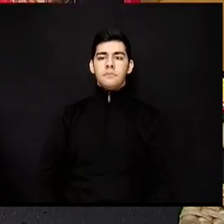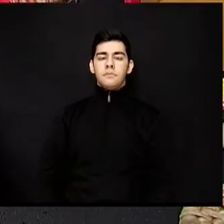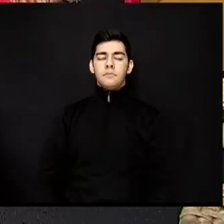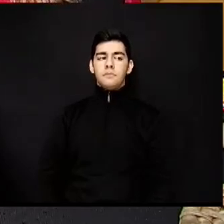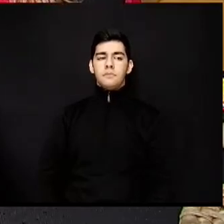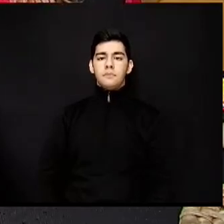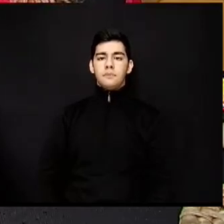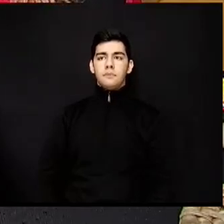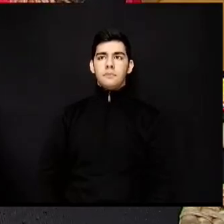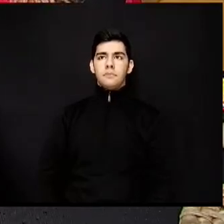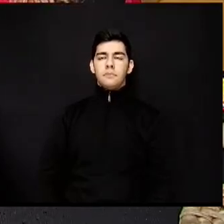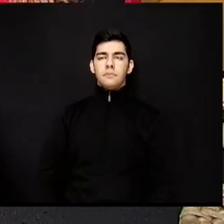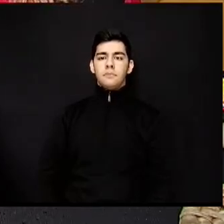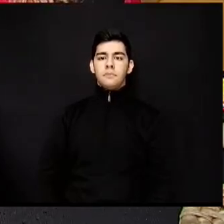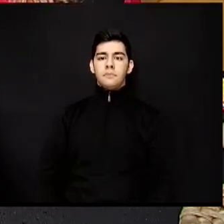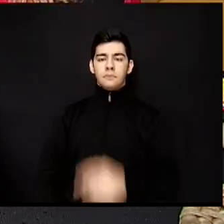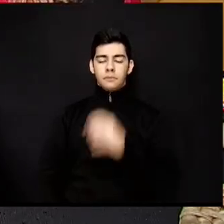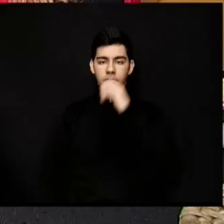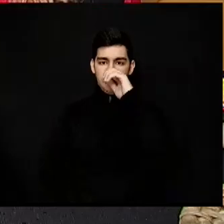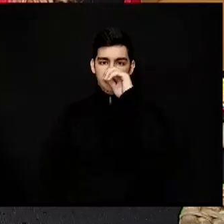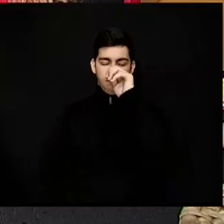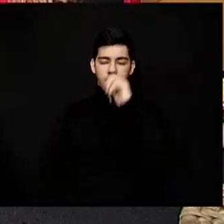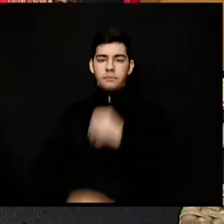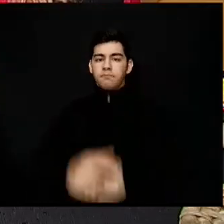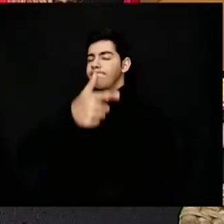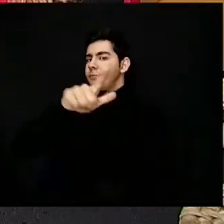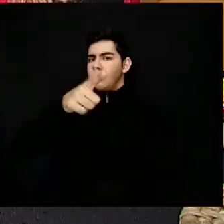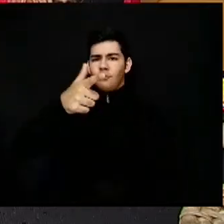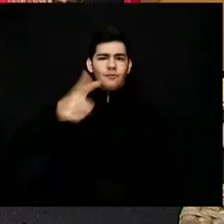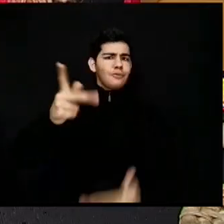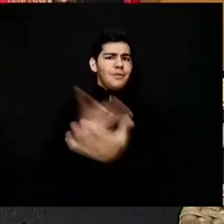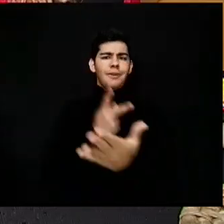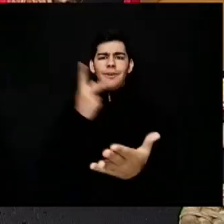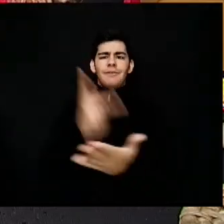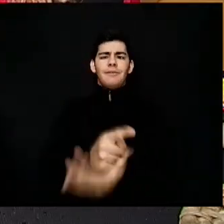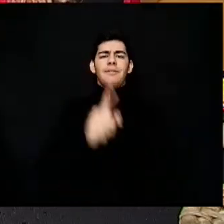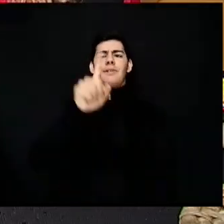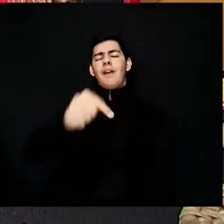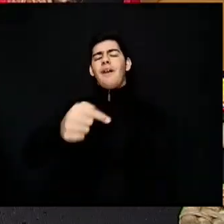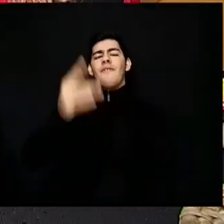Não tem erro, é super fácil de fazer.